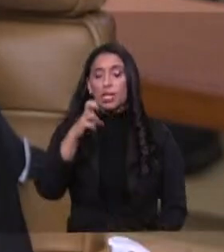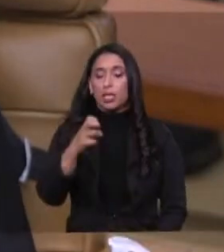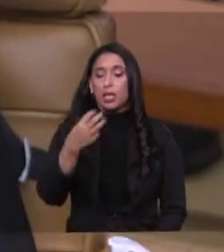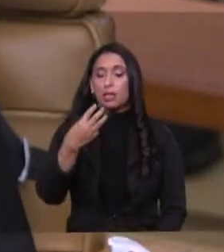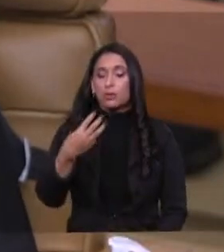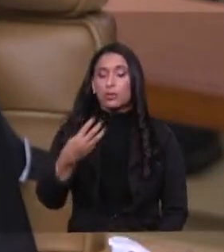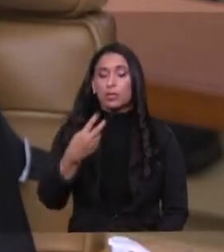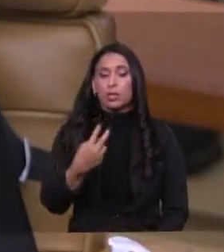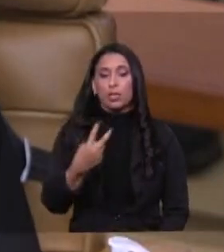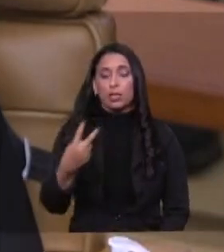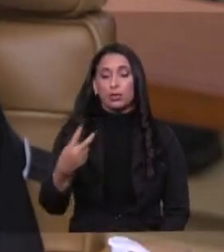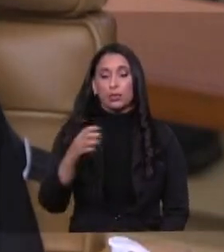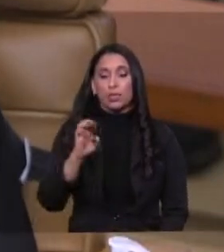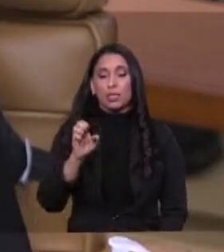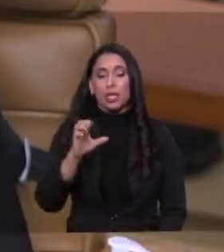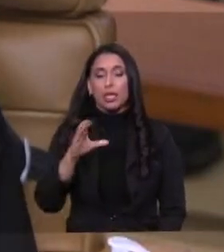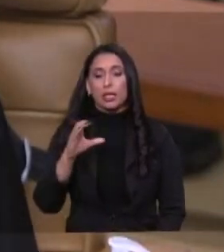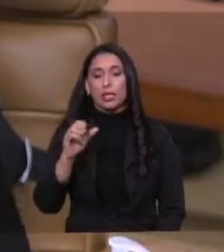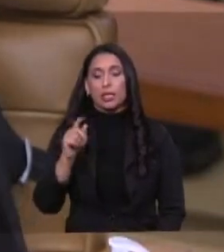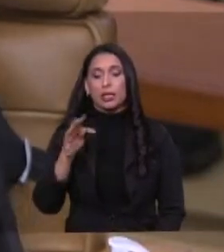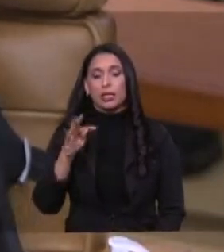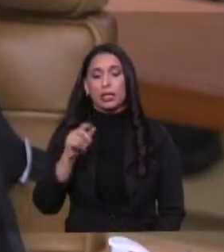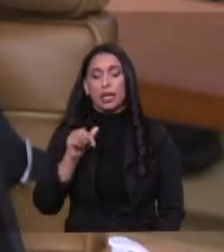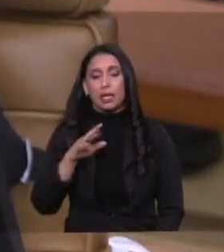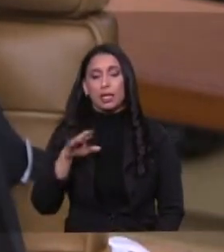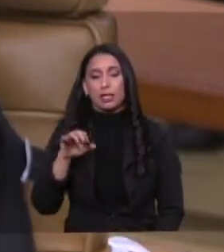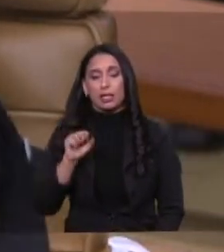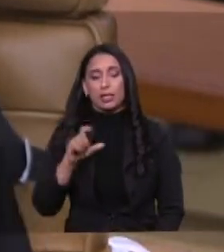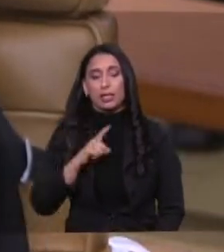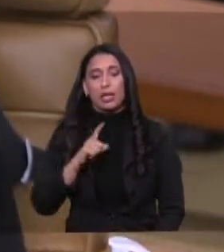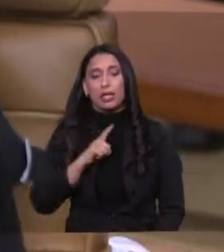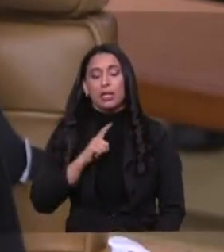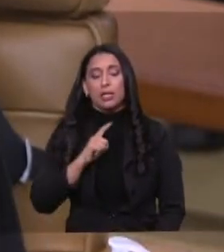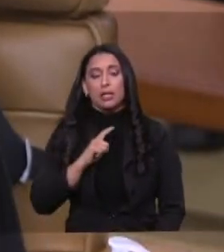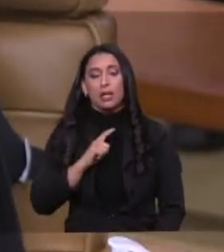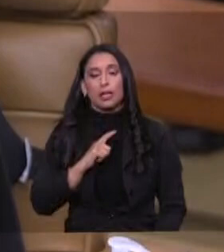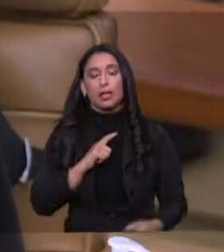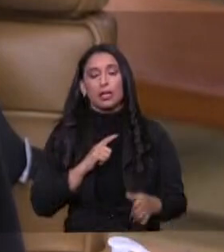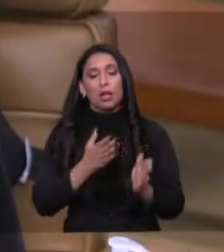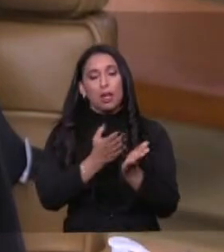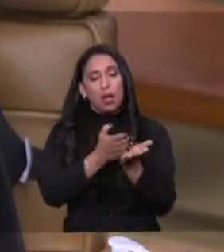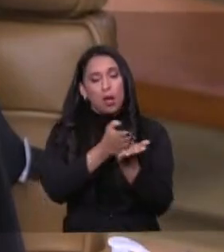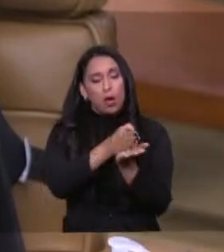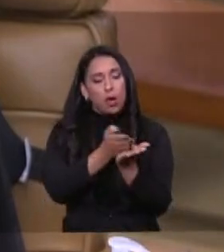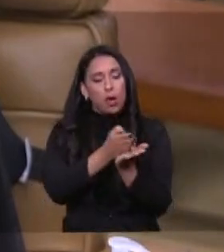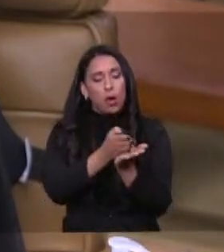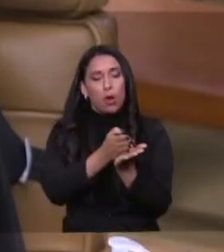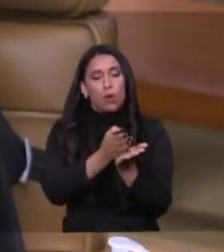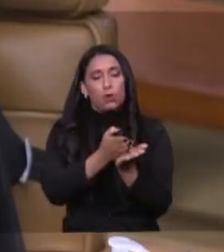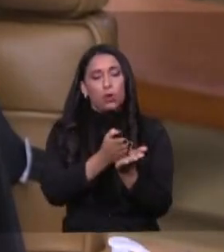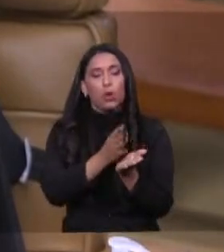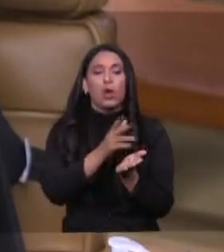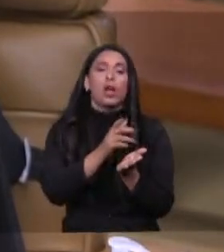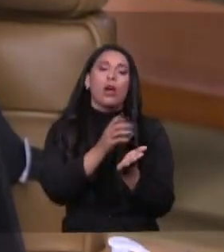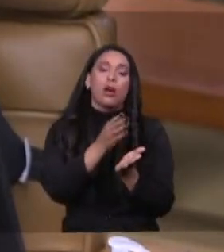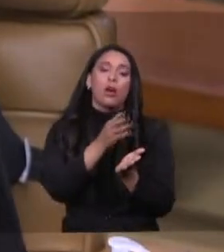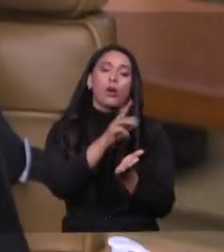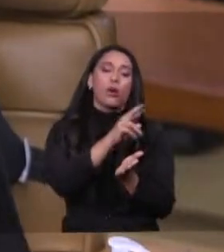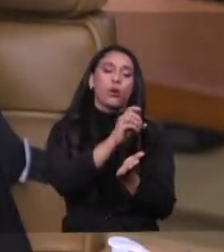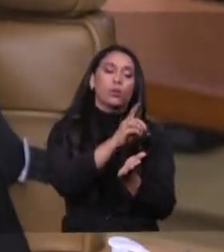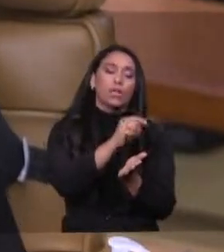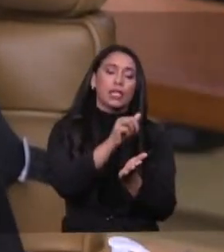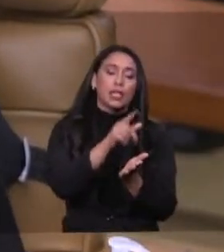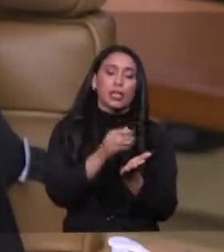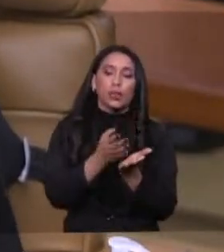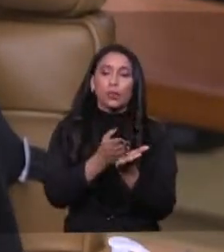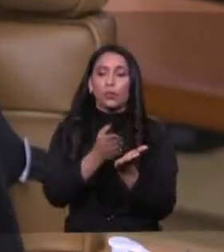532 hectares, que margeia com o Rodoanel e com a rodovia Anhanguera de um lado e a